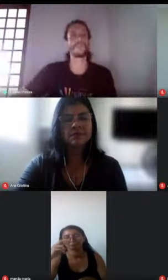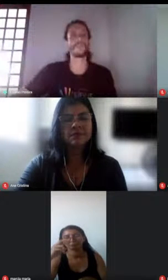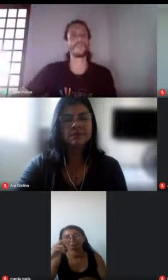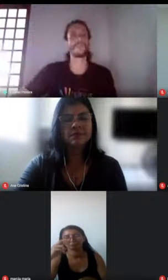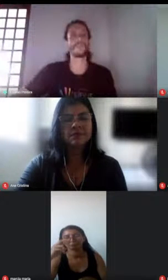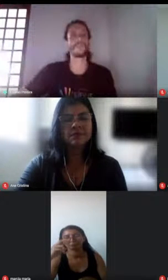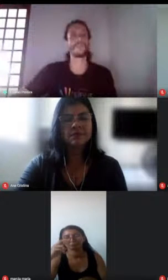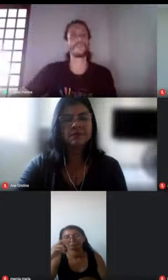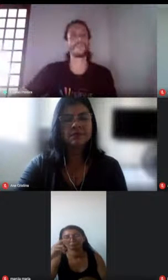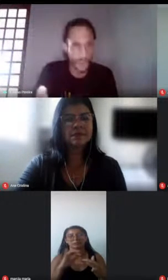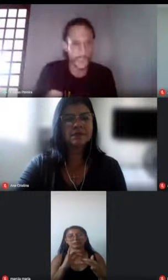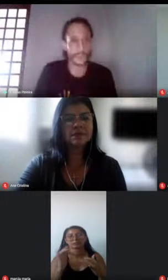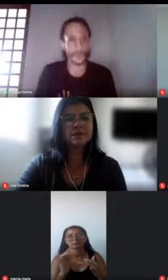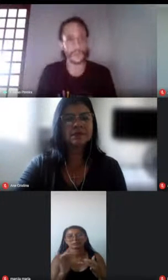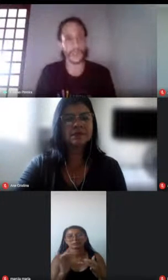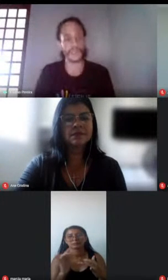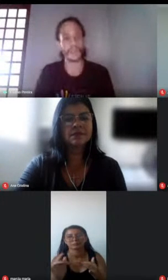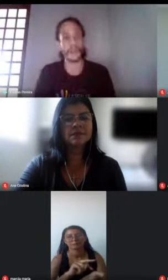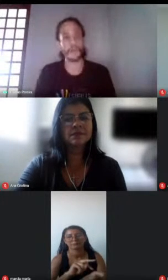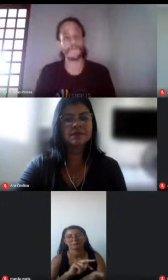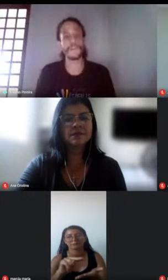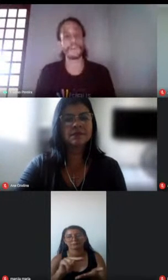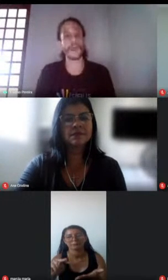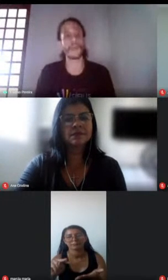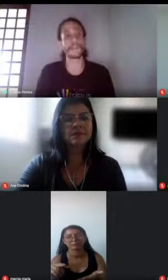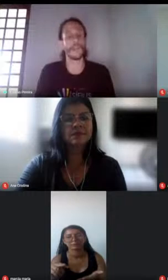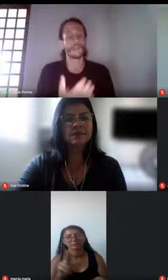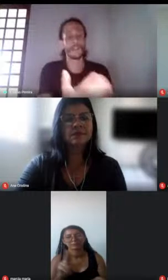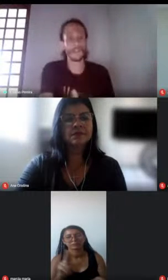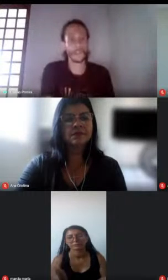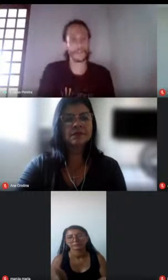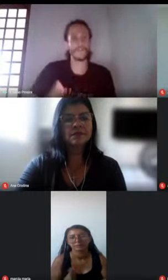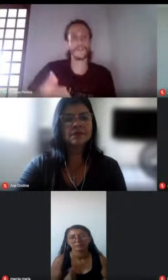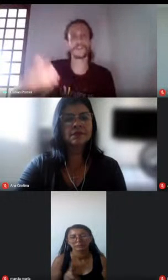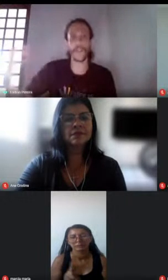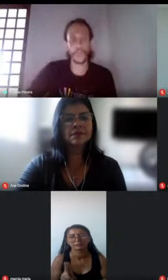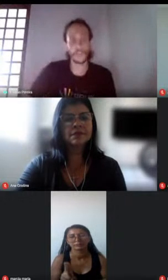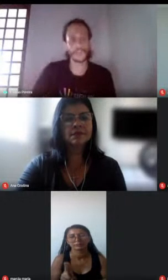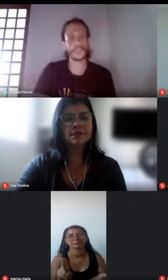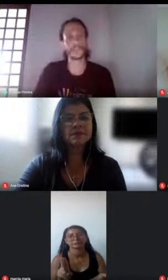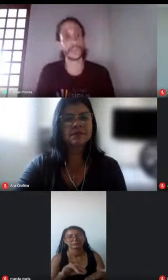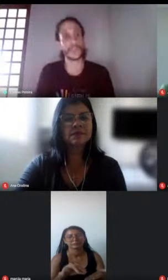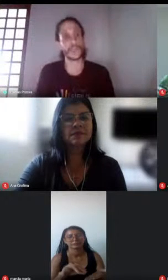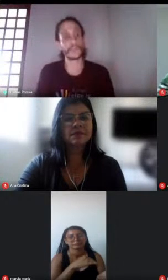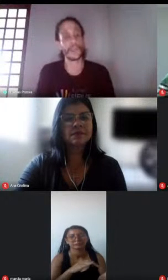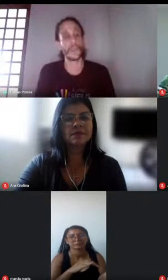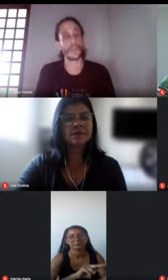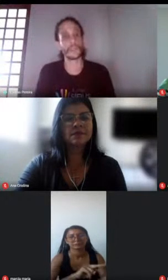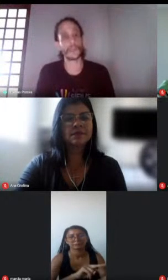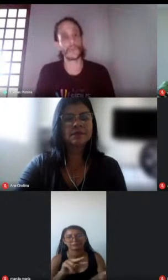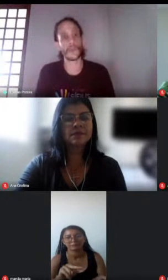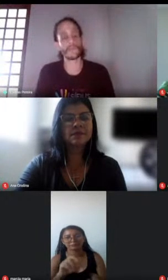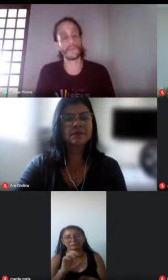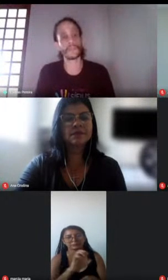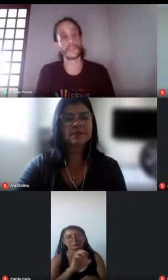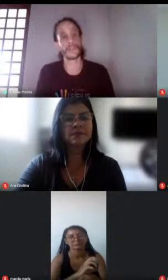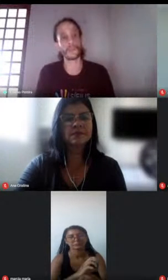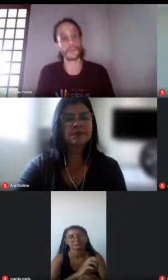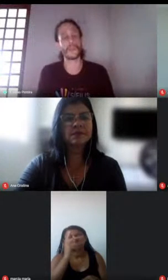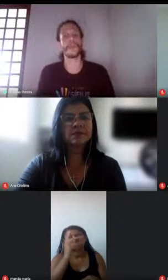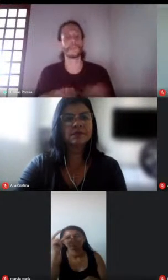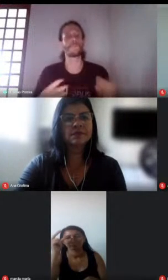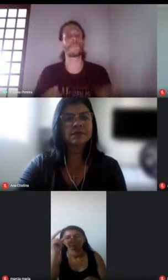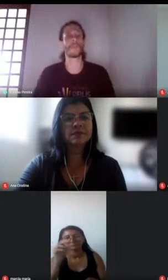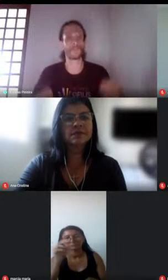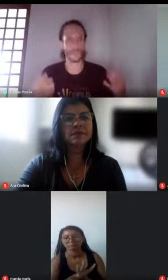sociais oficiais, seja da universidade, seja das secretarias estaduais e municipais de saúde, são espaços que a gente tem,